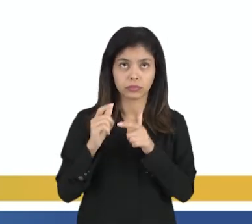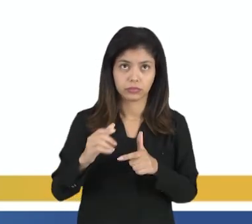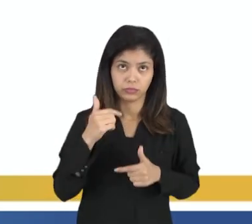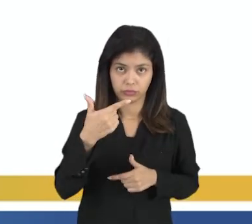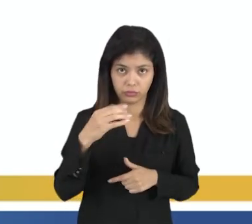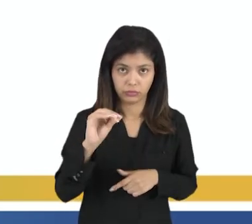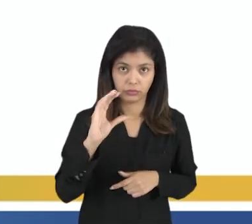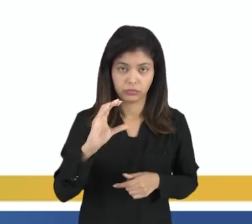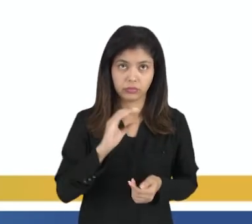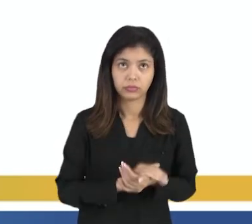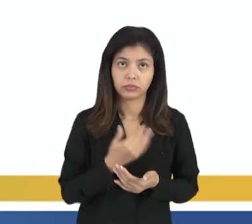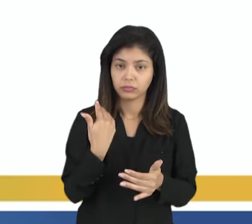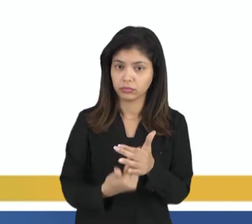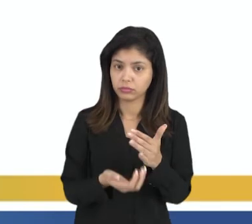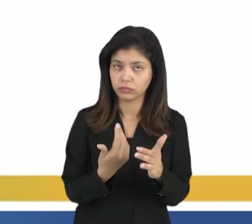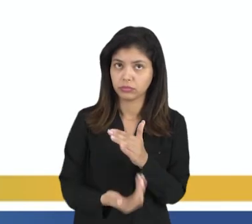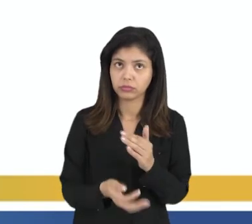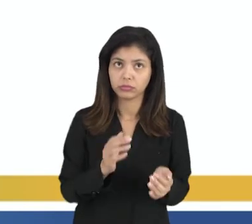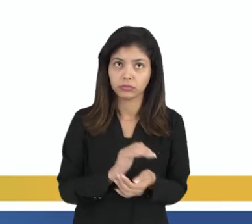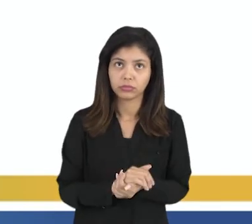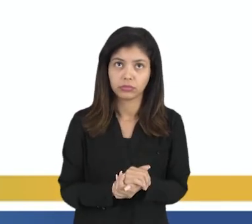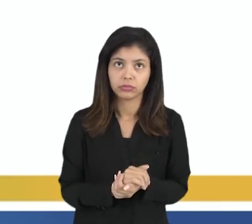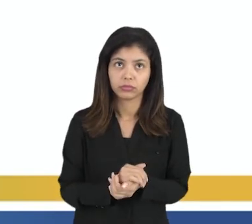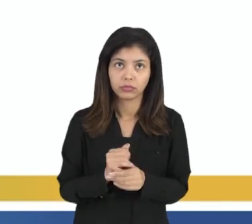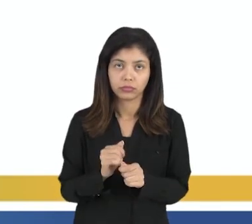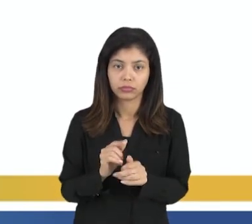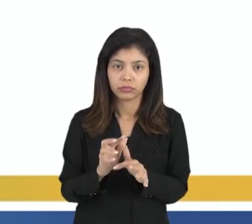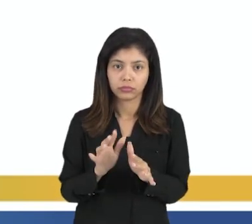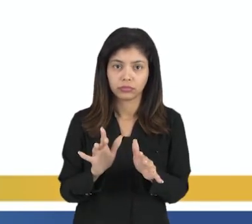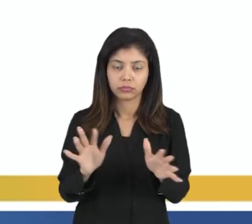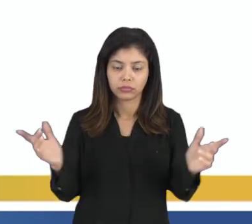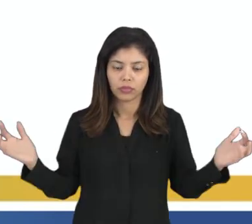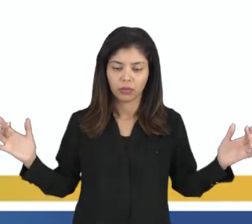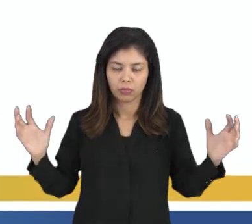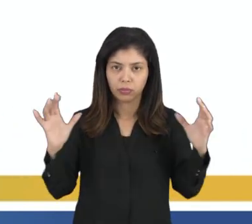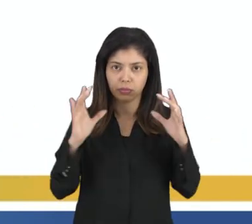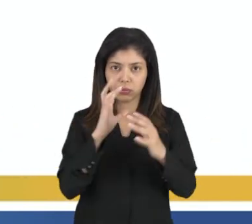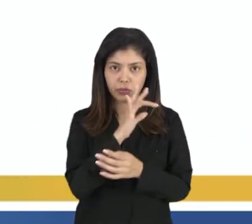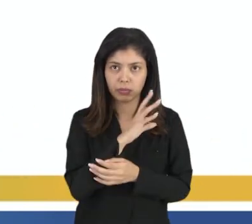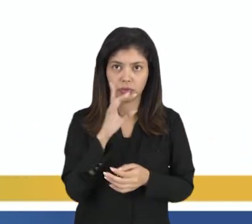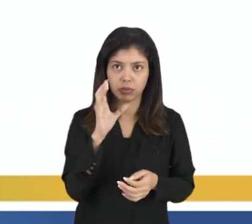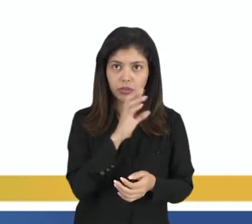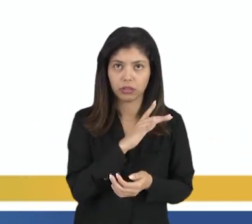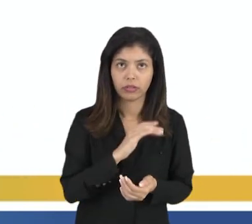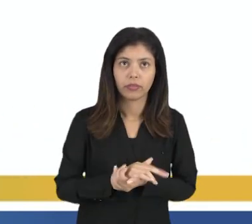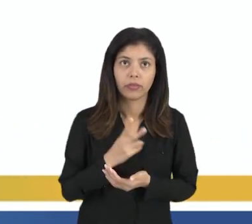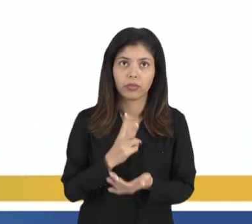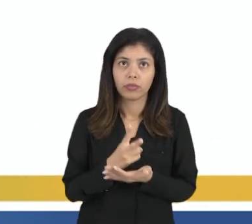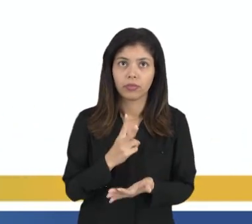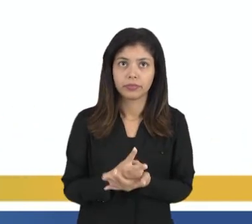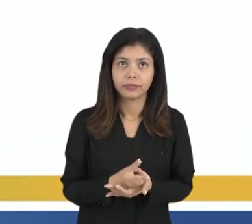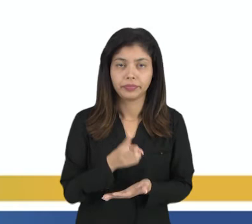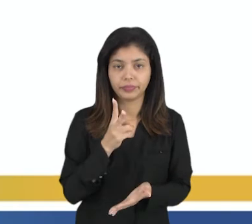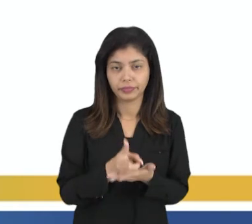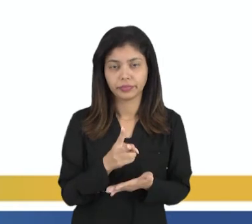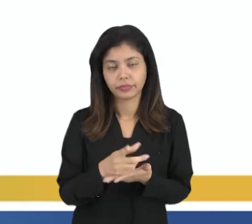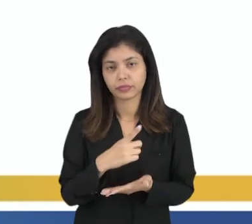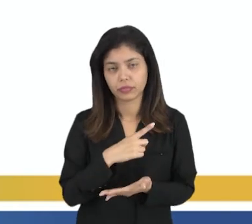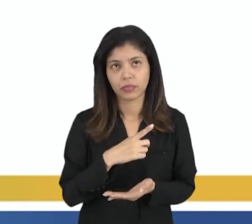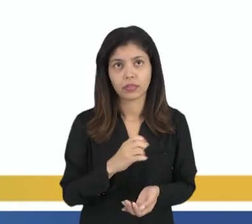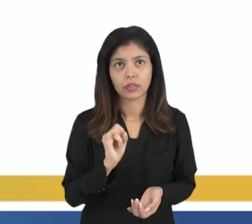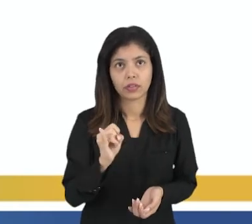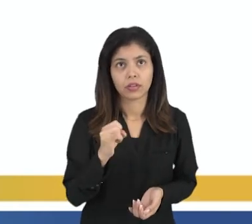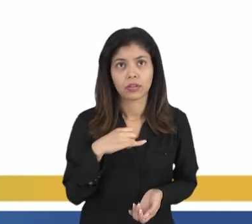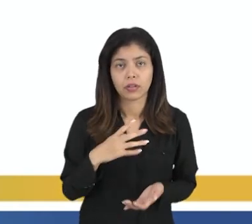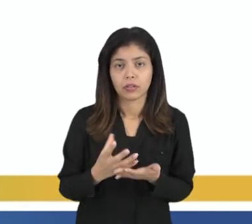uma perca de calor, ele vai estar cedendo calor aqui, o ambiente vai estar cedendo calor para soda, sempre tem. Só que se